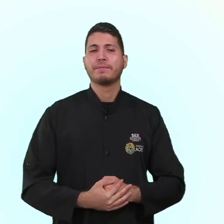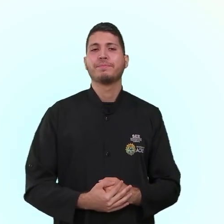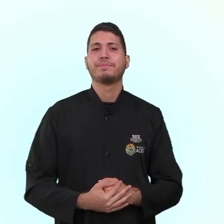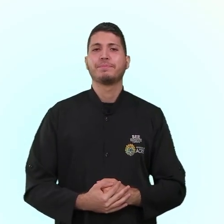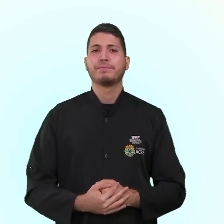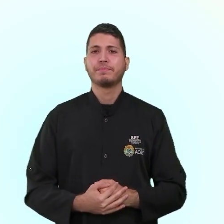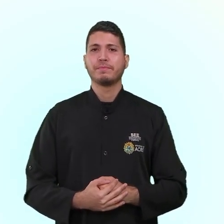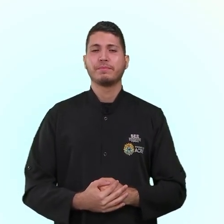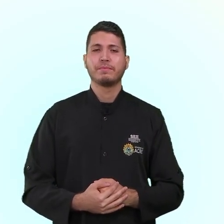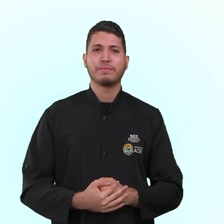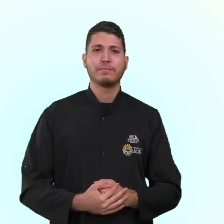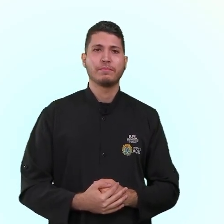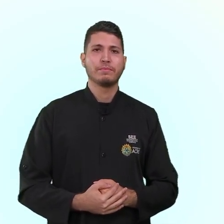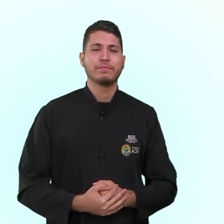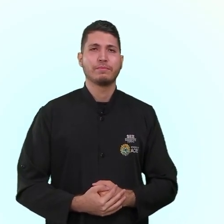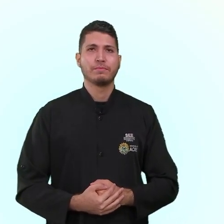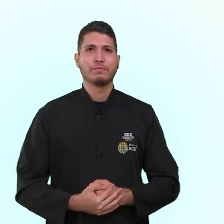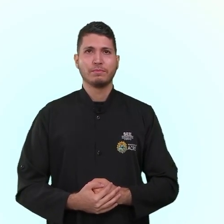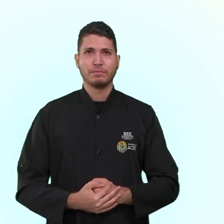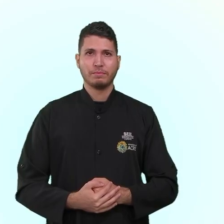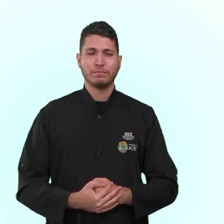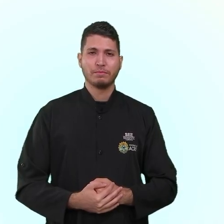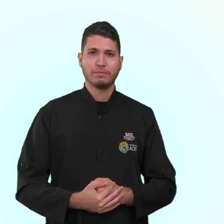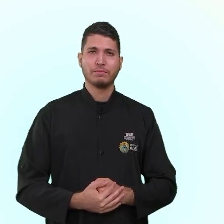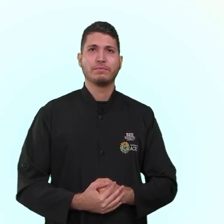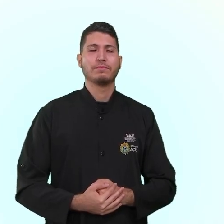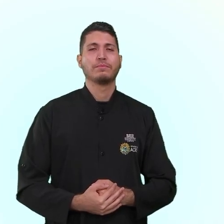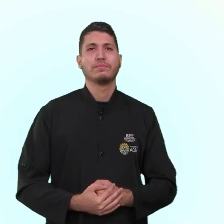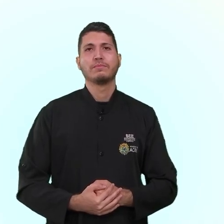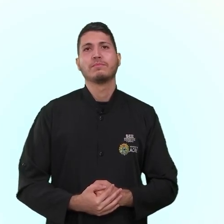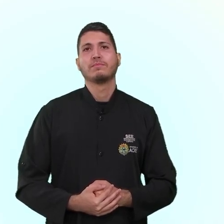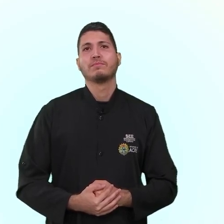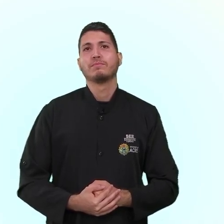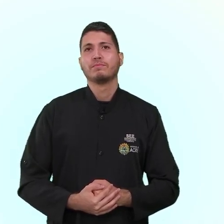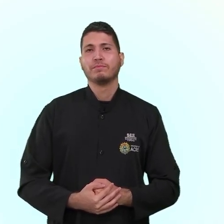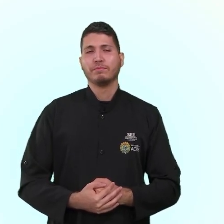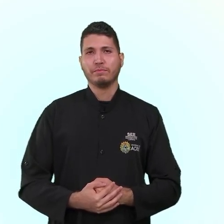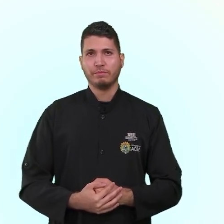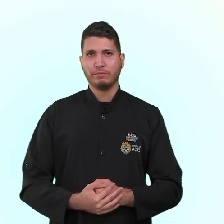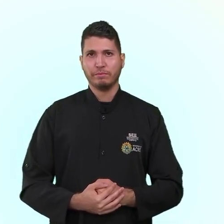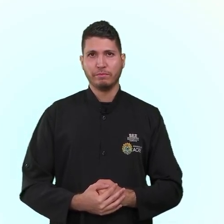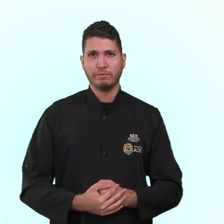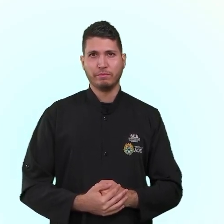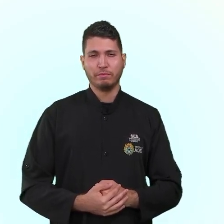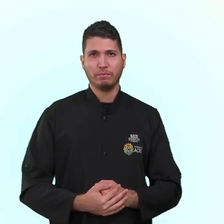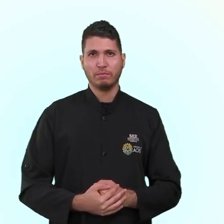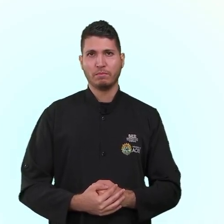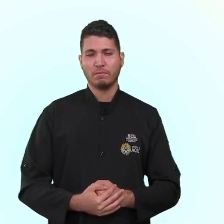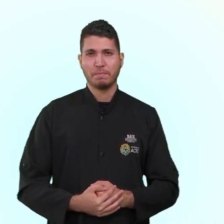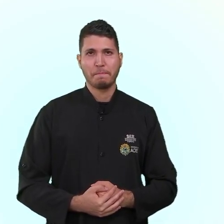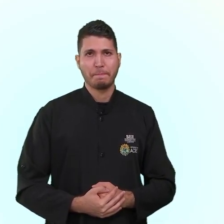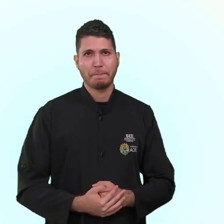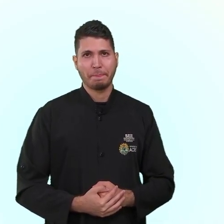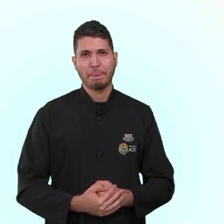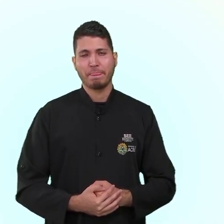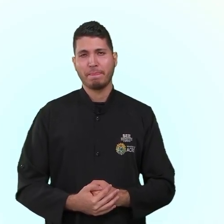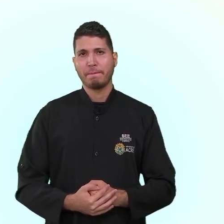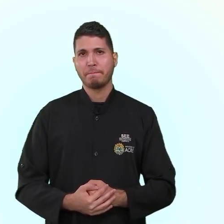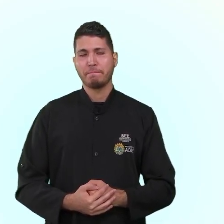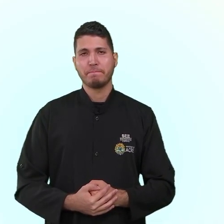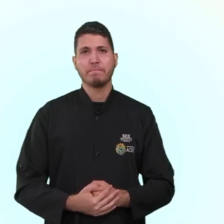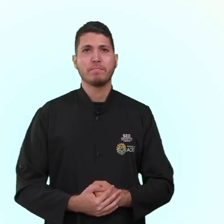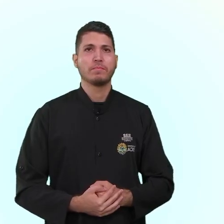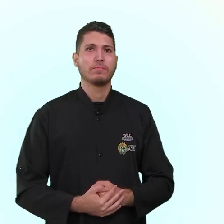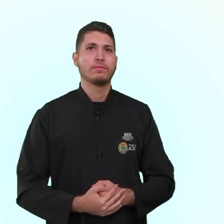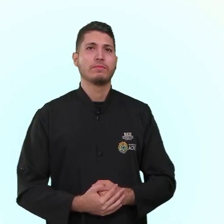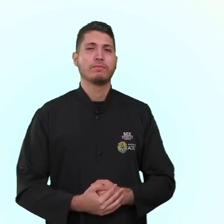produtores. Segundo exemplo, países consumidores. E terceiro exemplo, países fornecedores de matéria-prima.